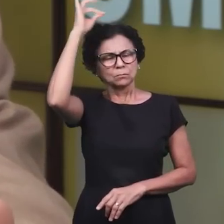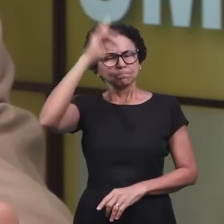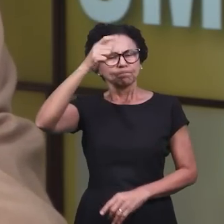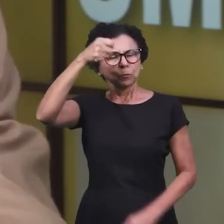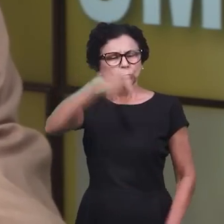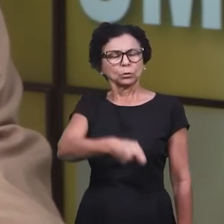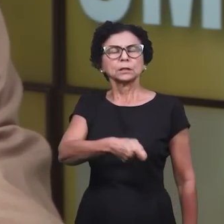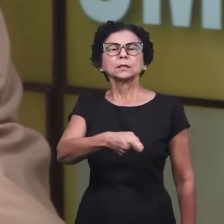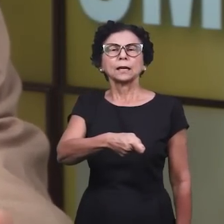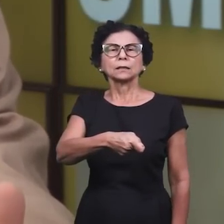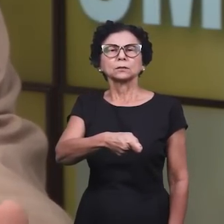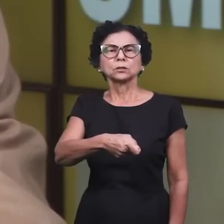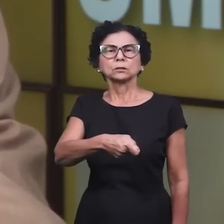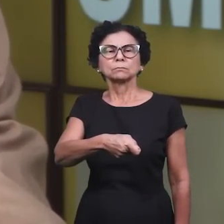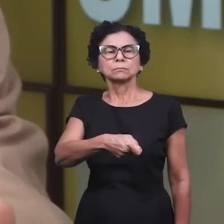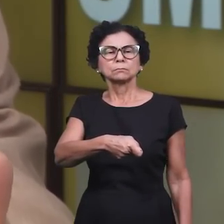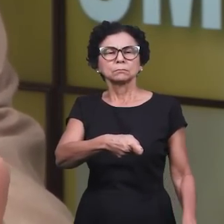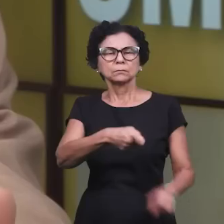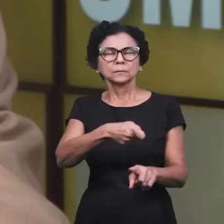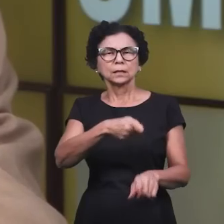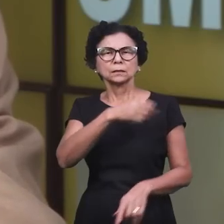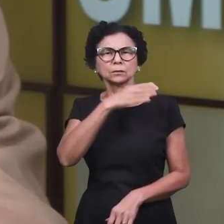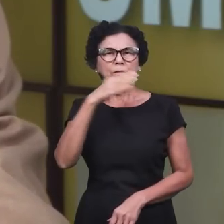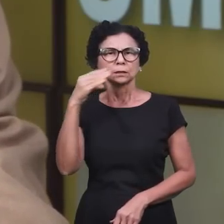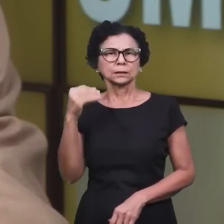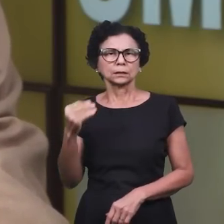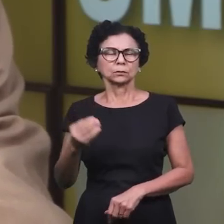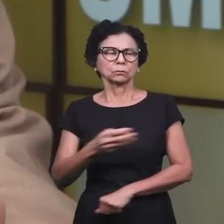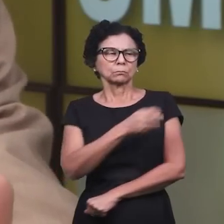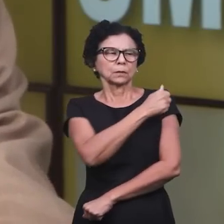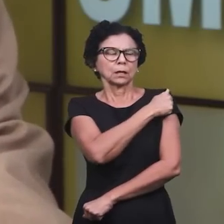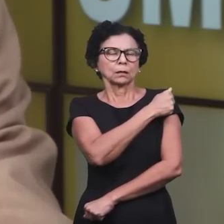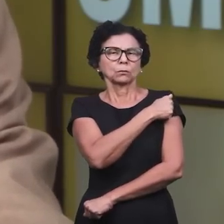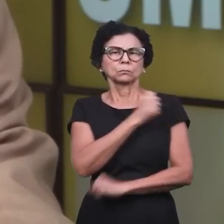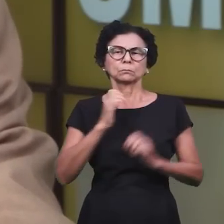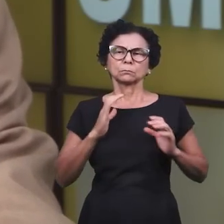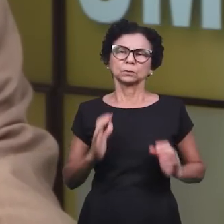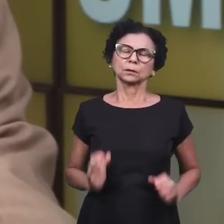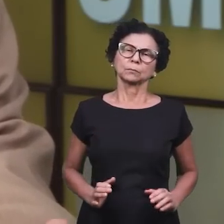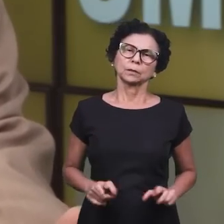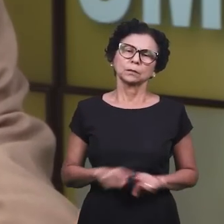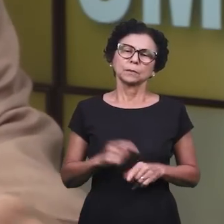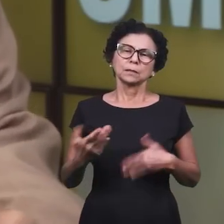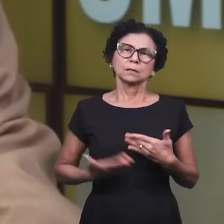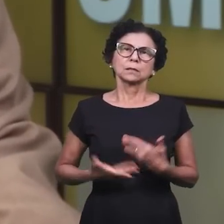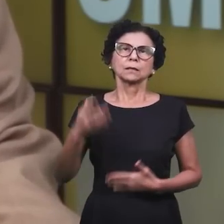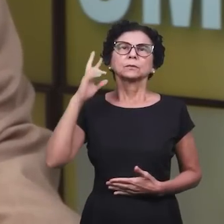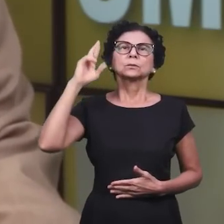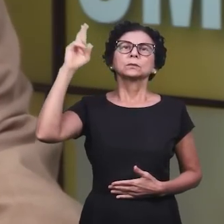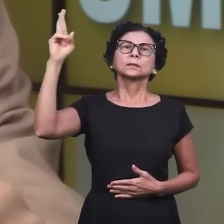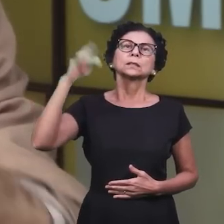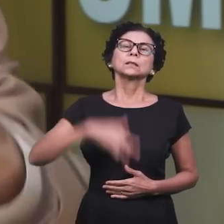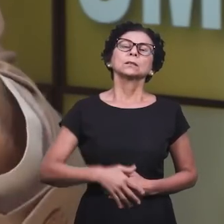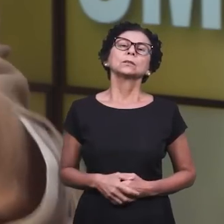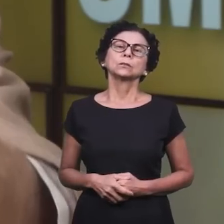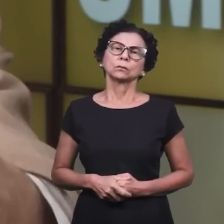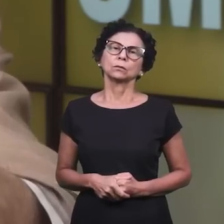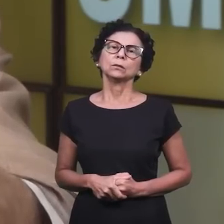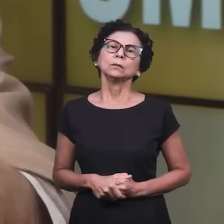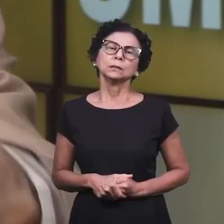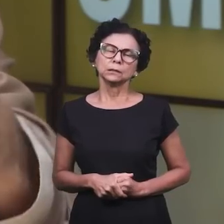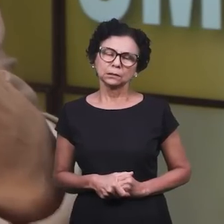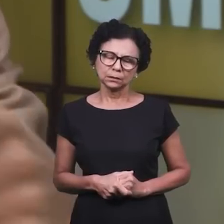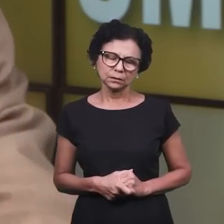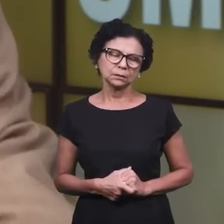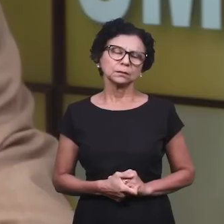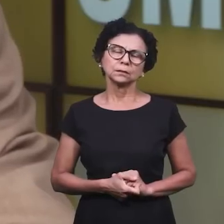de, naquele momento, se posicionar como alunos, mas também como servos do Senhor e terem um conteúdo que penetrou